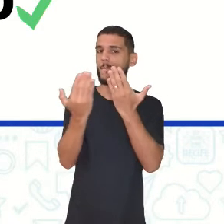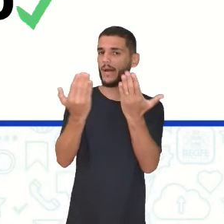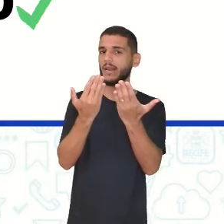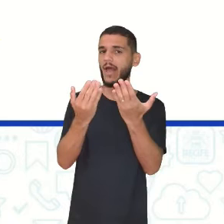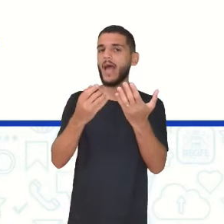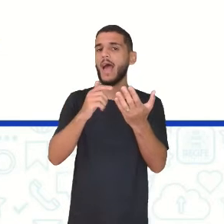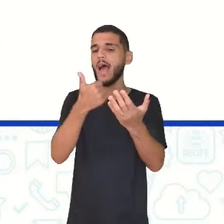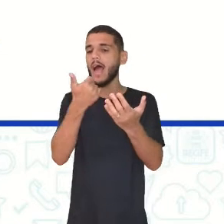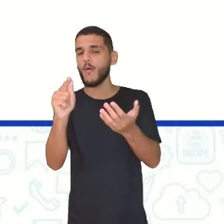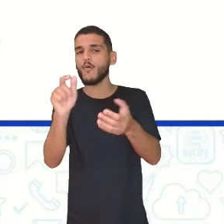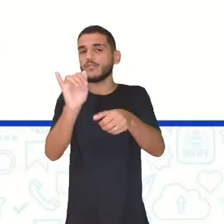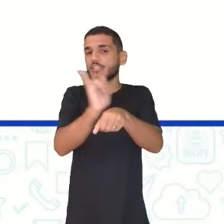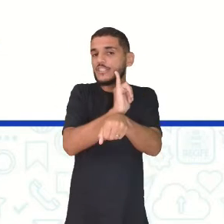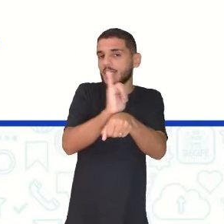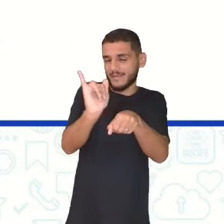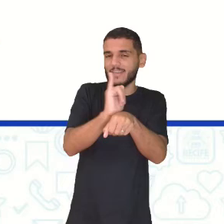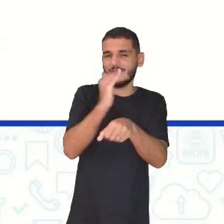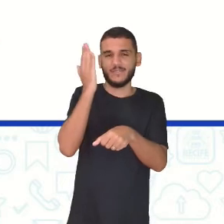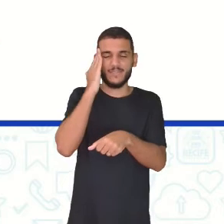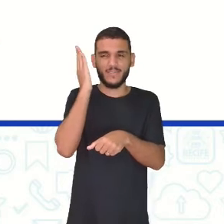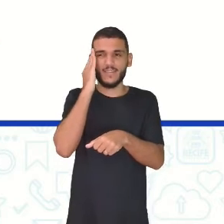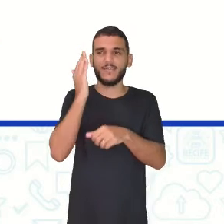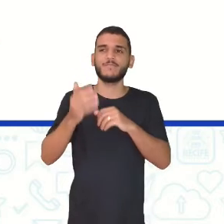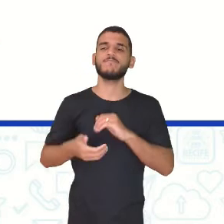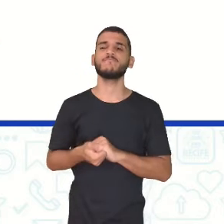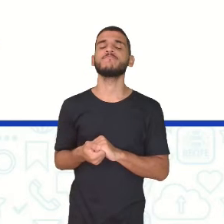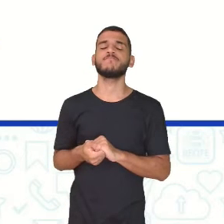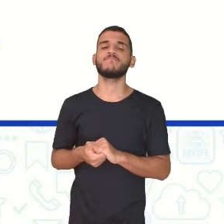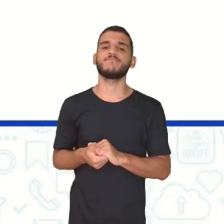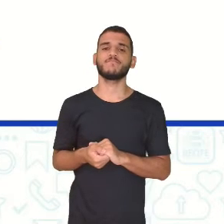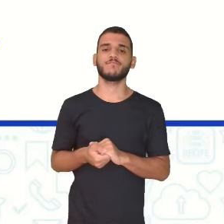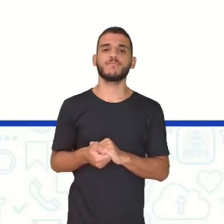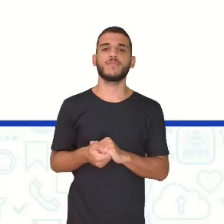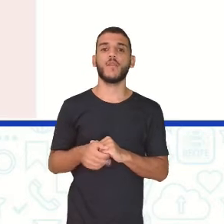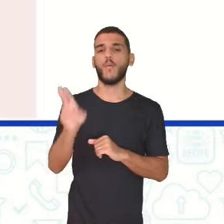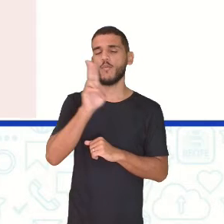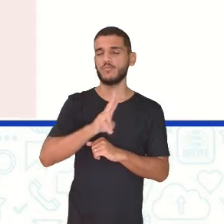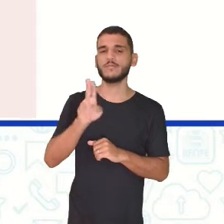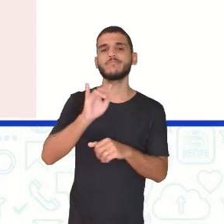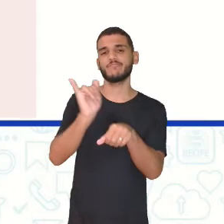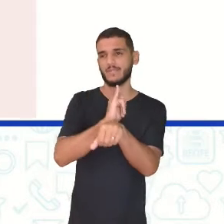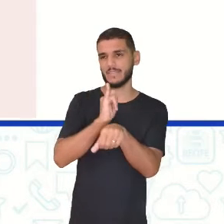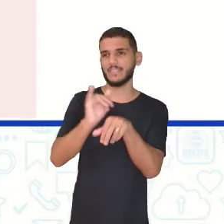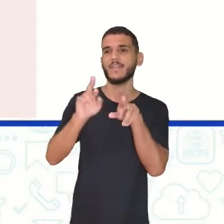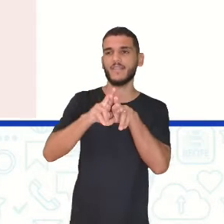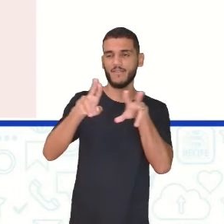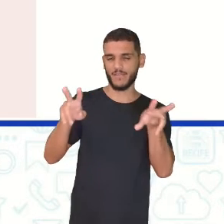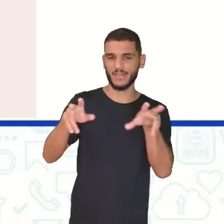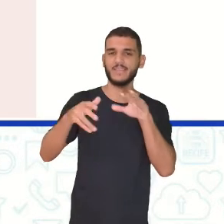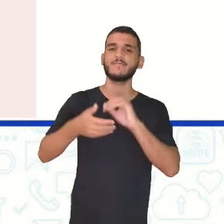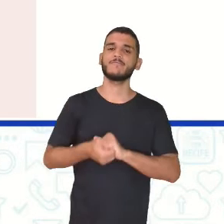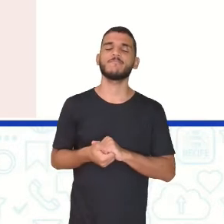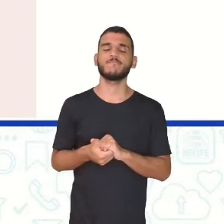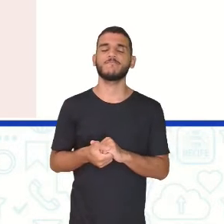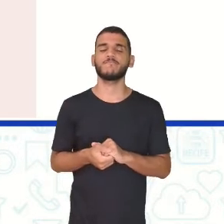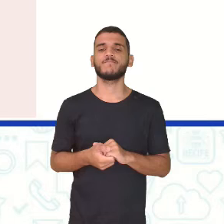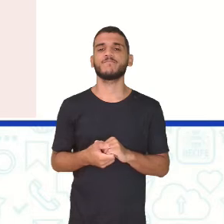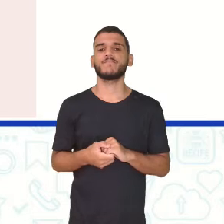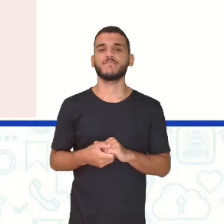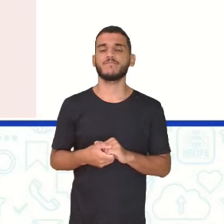lá aproximado, beleza? Tá aí, ó, os R$ 30 em relação aos